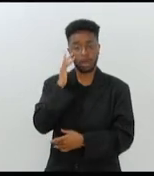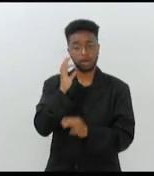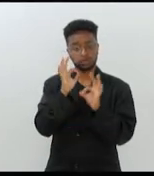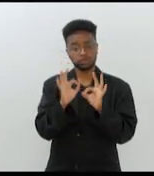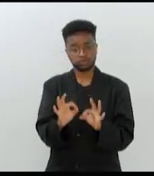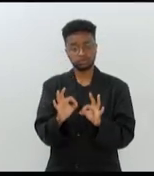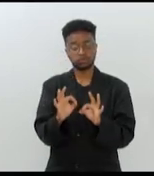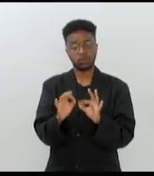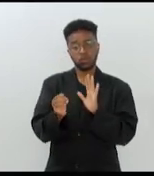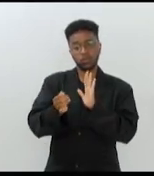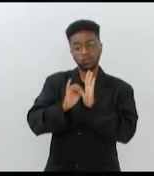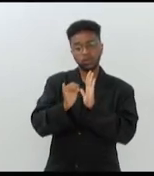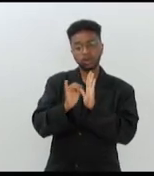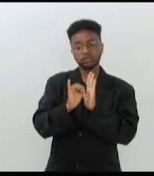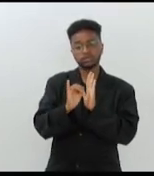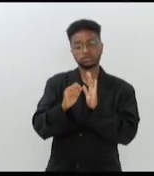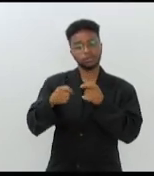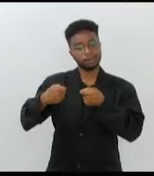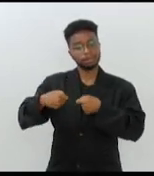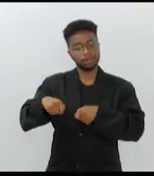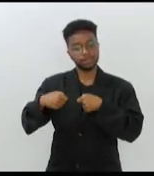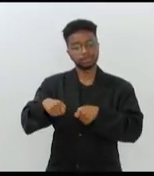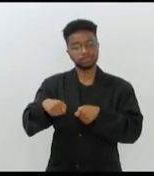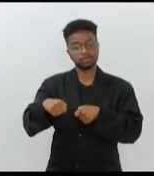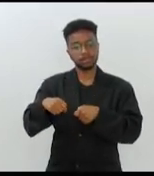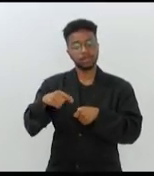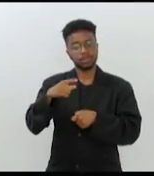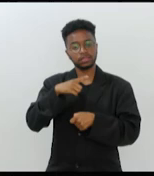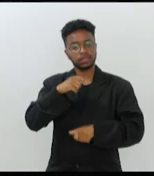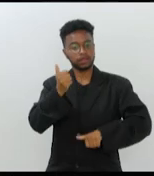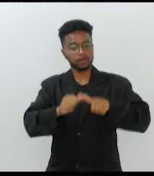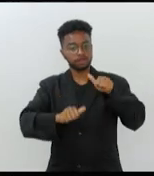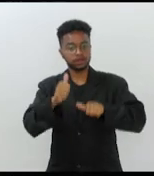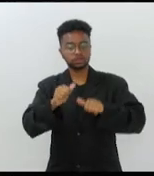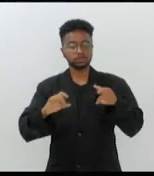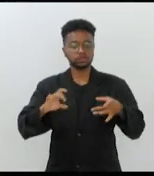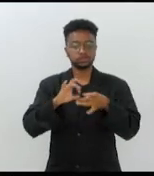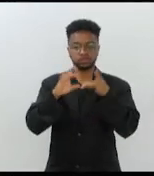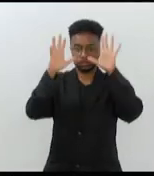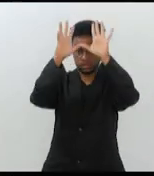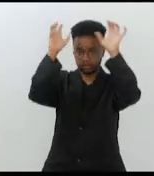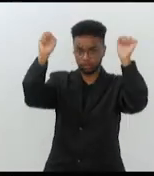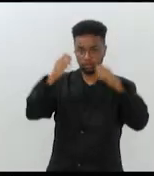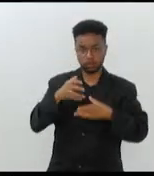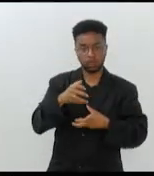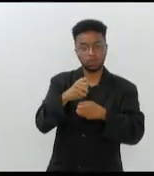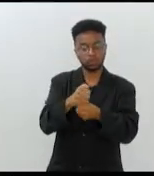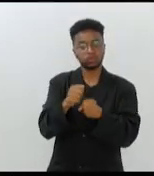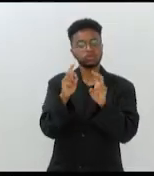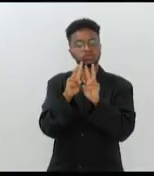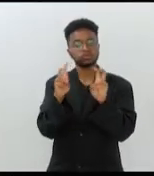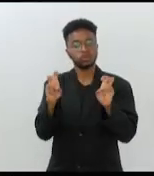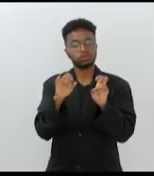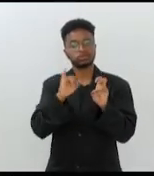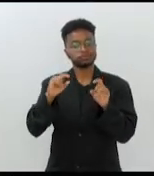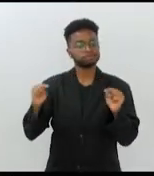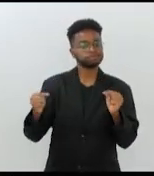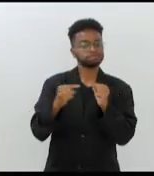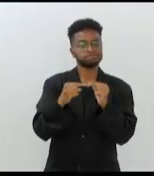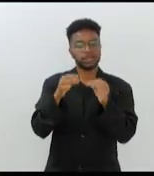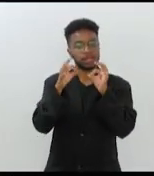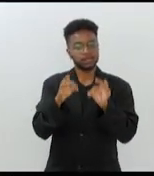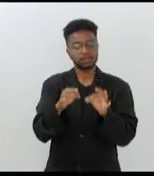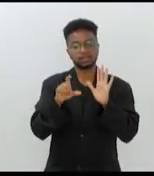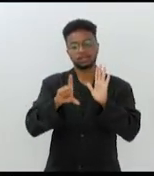que esse edital precisa passar por um crivo da Corte de Contas sobre a sua legalidade